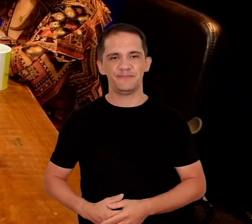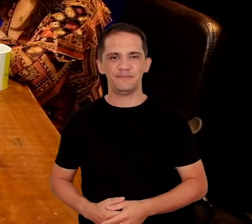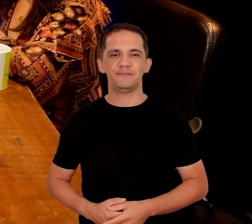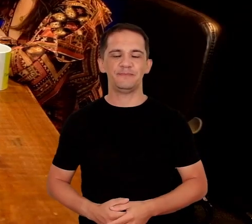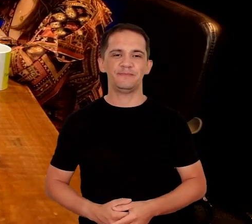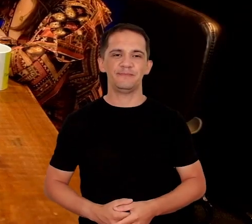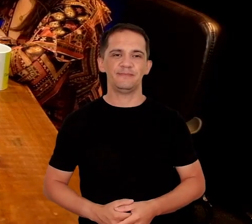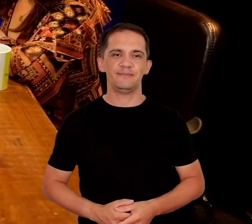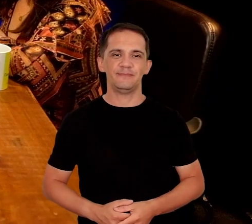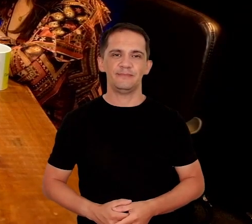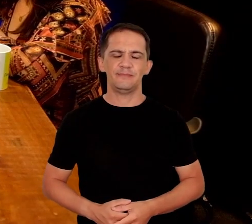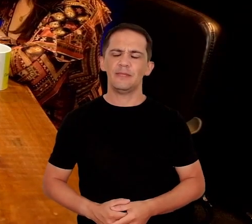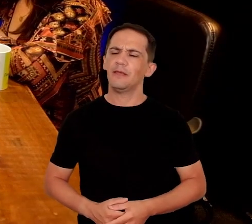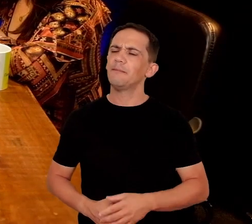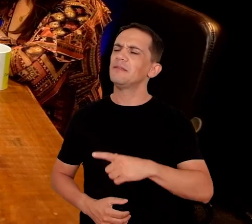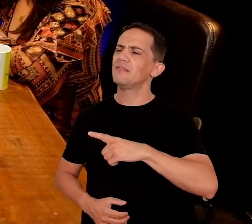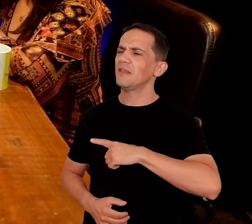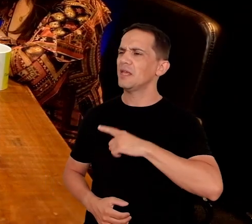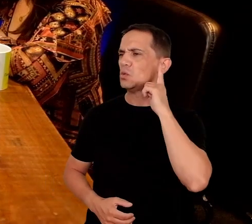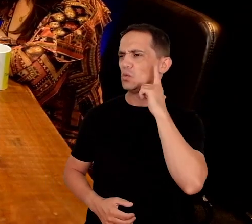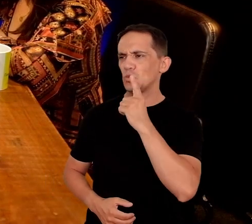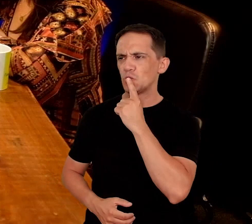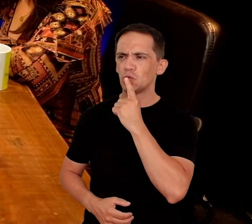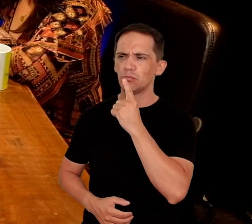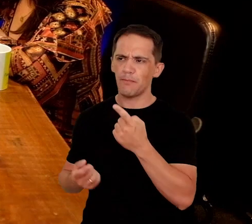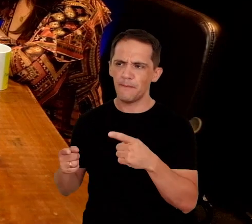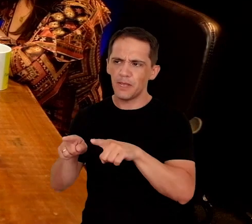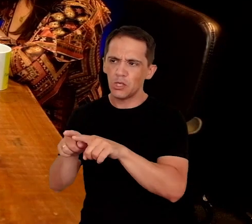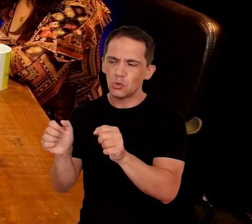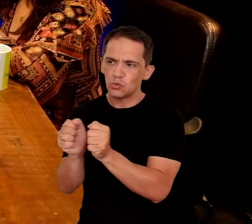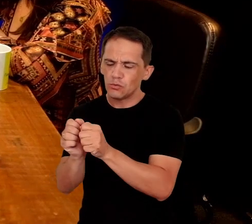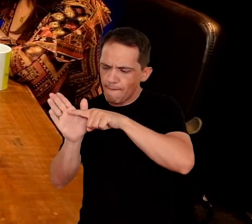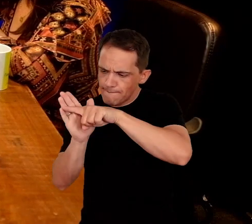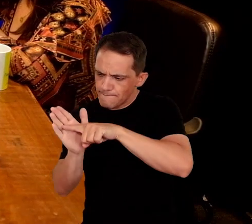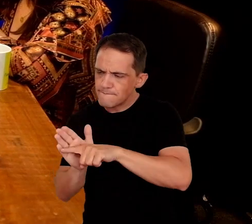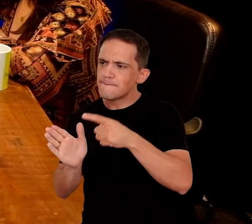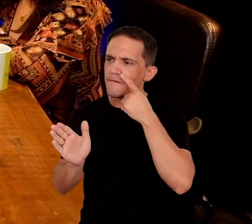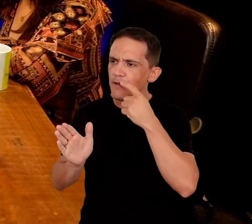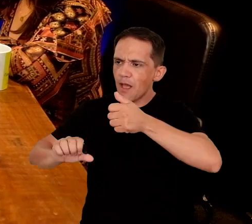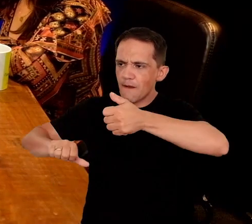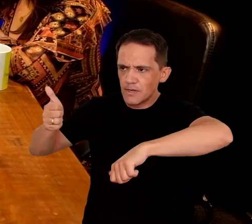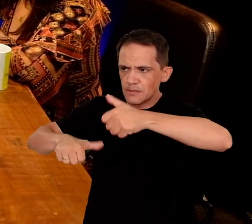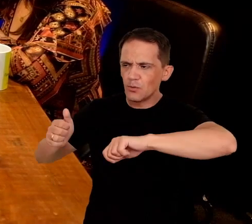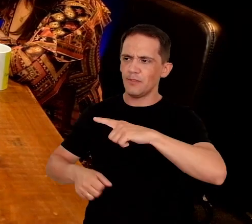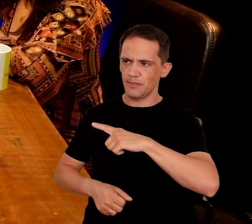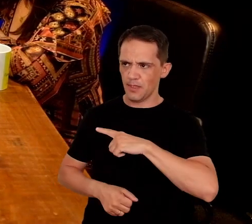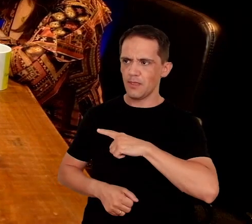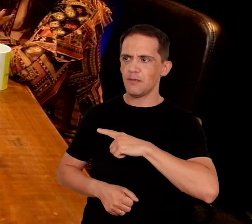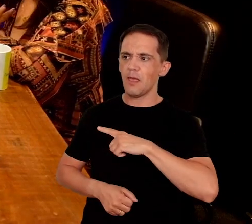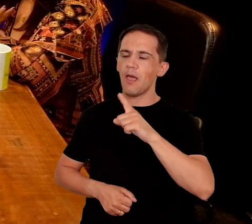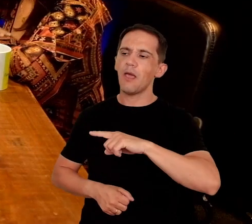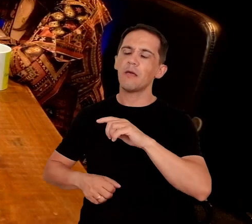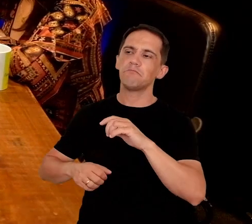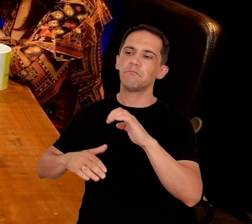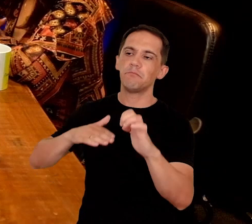conteúdo. E vocês têm surdos que fazem esse trabalho junto com vocês, de fazer essa verificação depois,